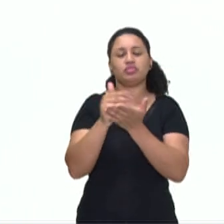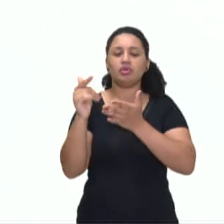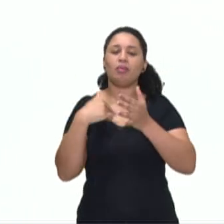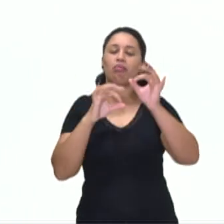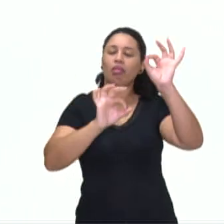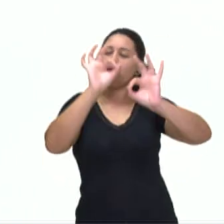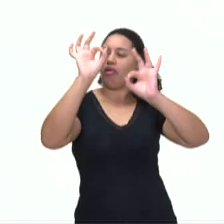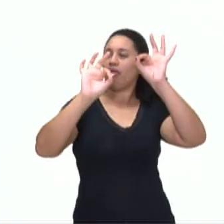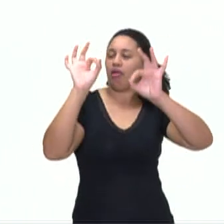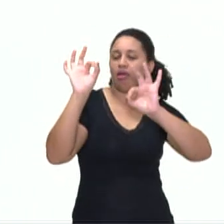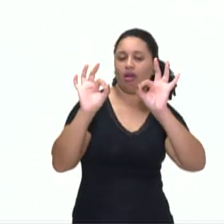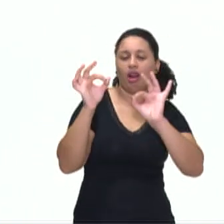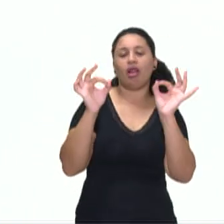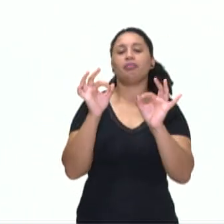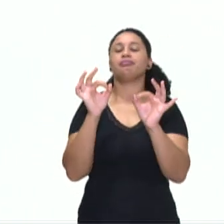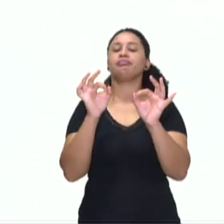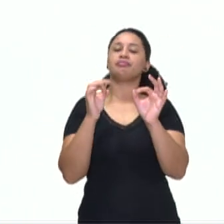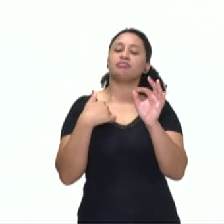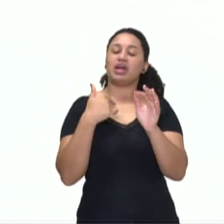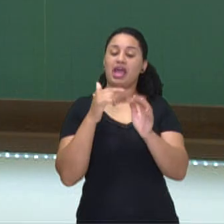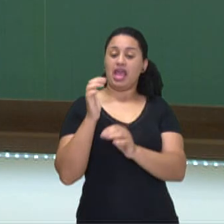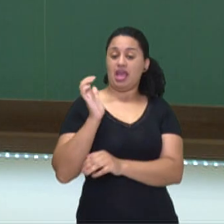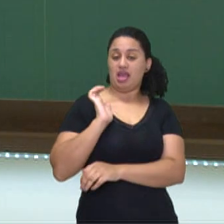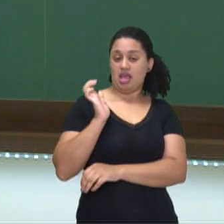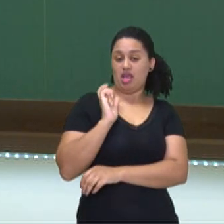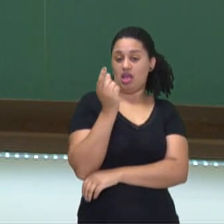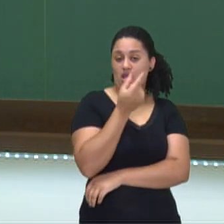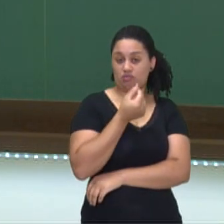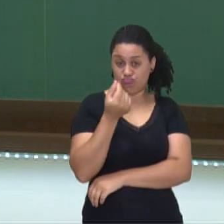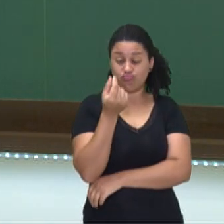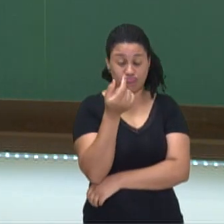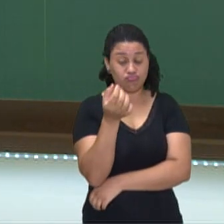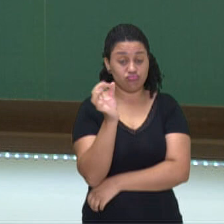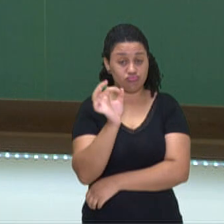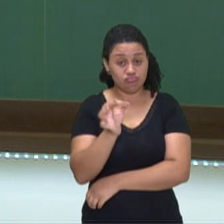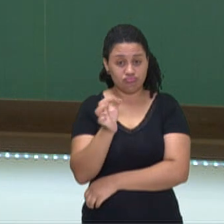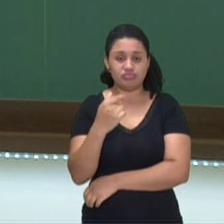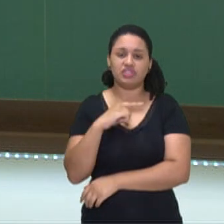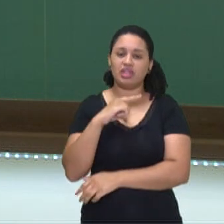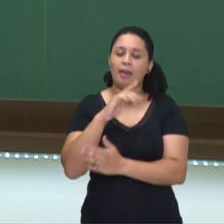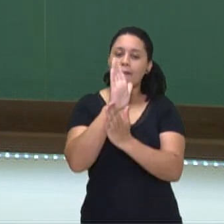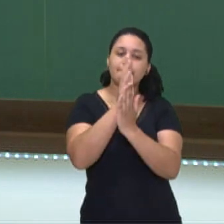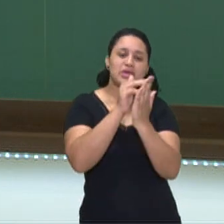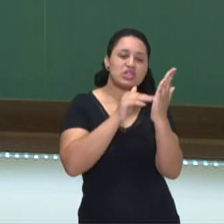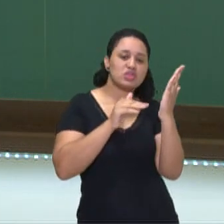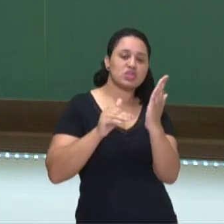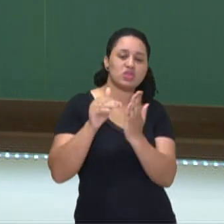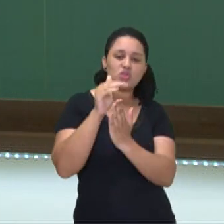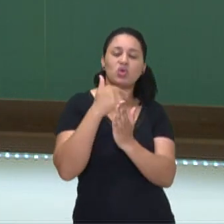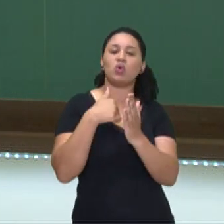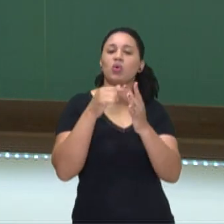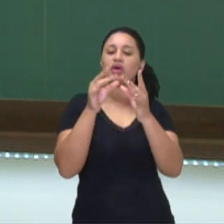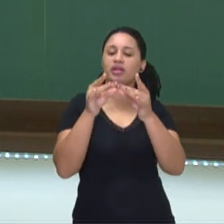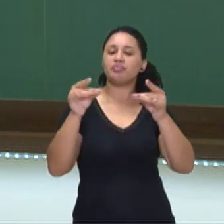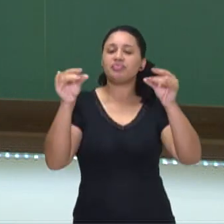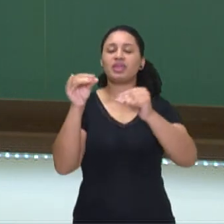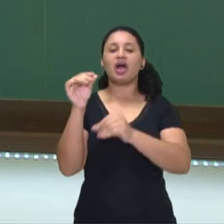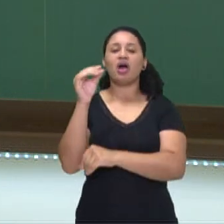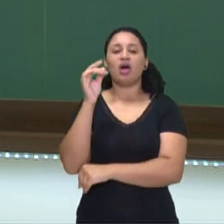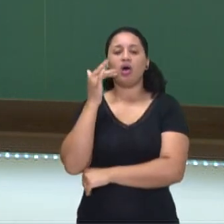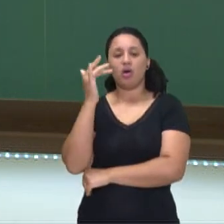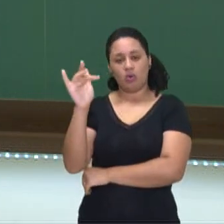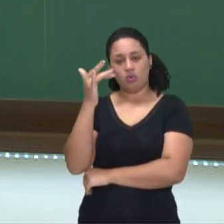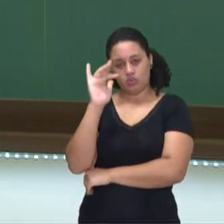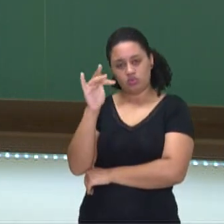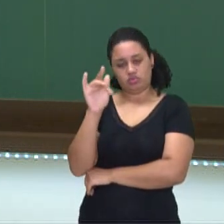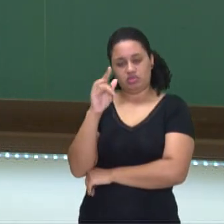ornamento, maravilhosas, luxúria, rico dinheiro, né? Encarnações, folheados a ouro,